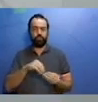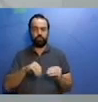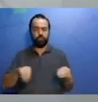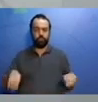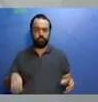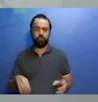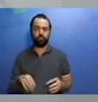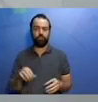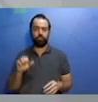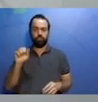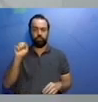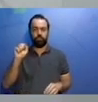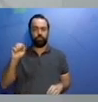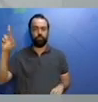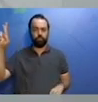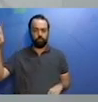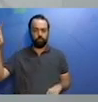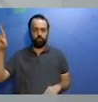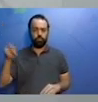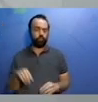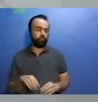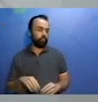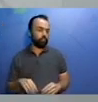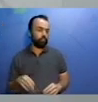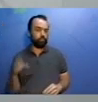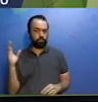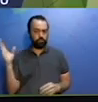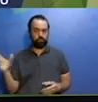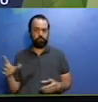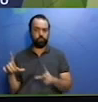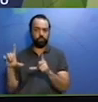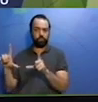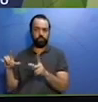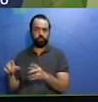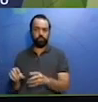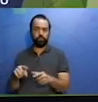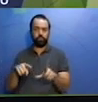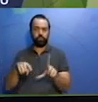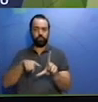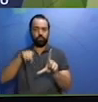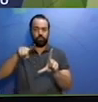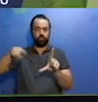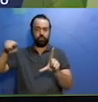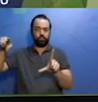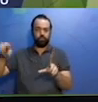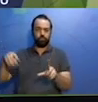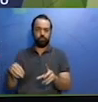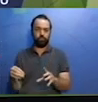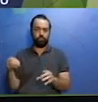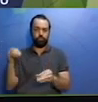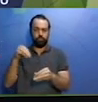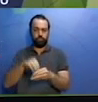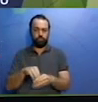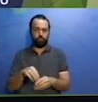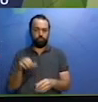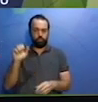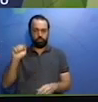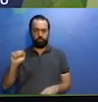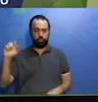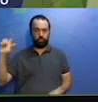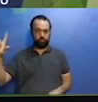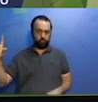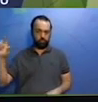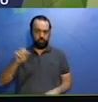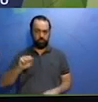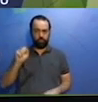ar atmosférico. Aqui nós temos a imagem de quais são os constituintes. Em torno de 78%